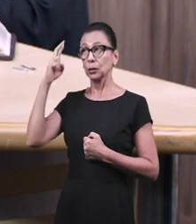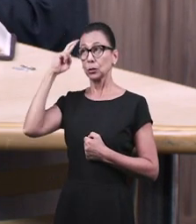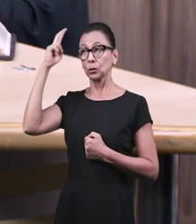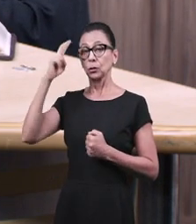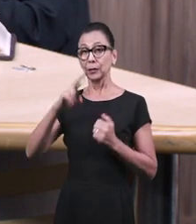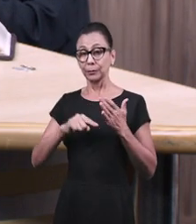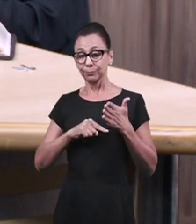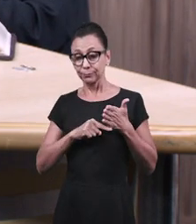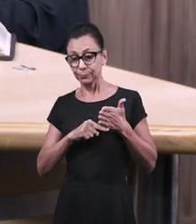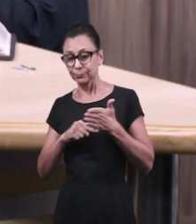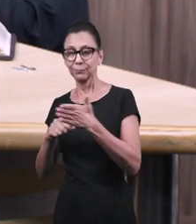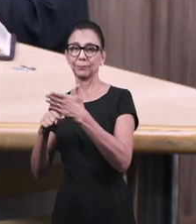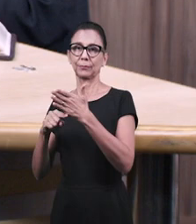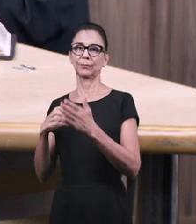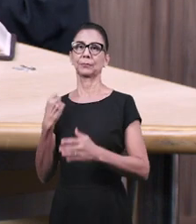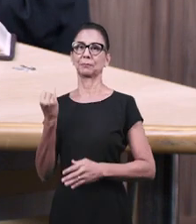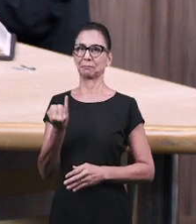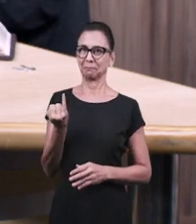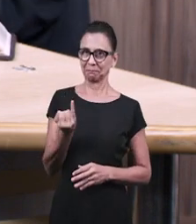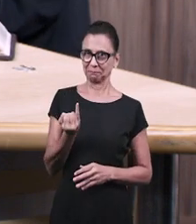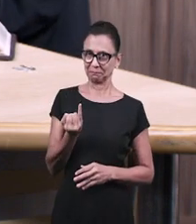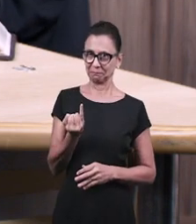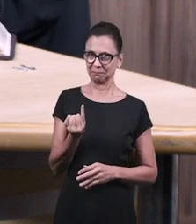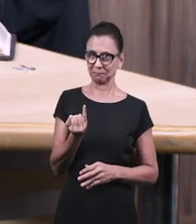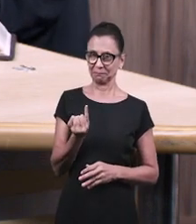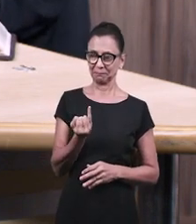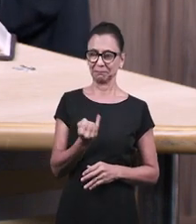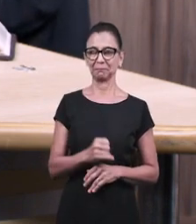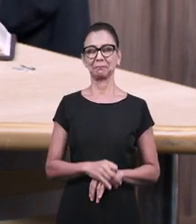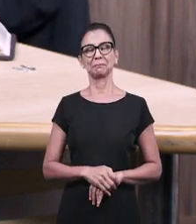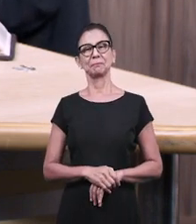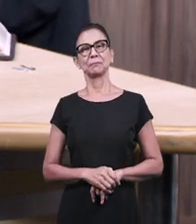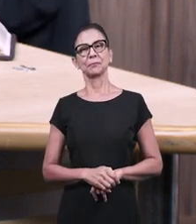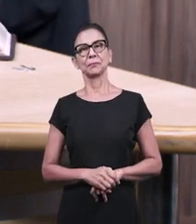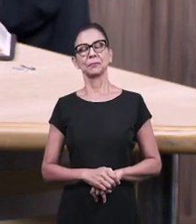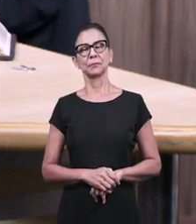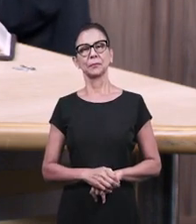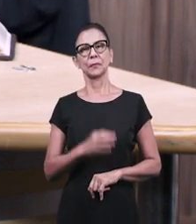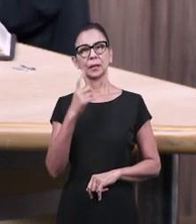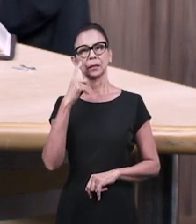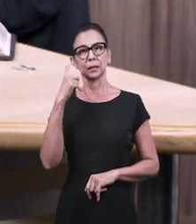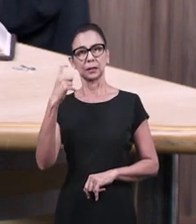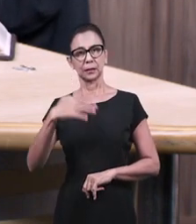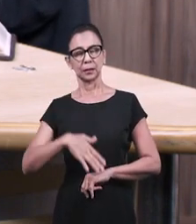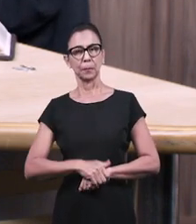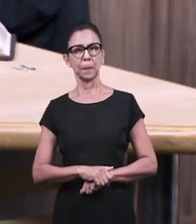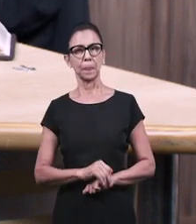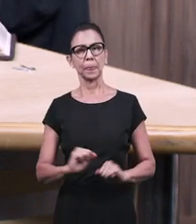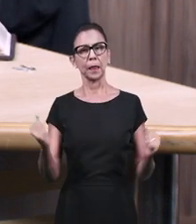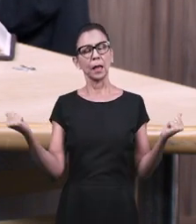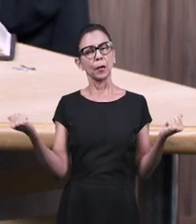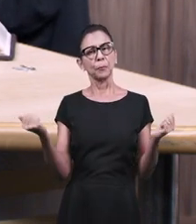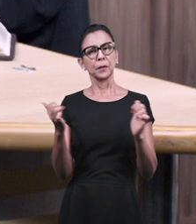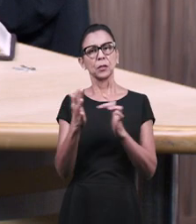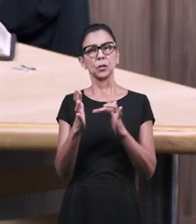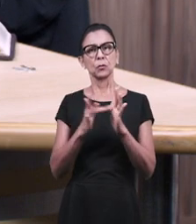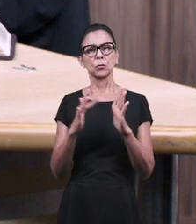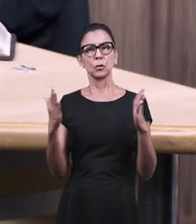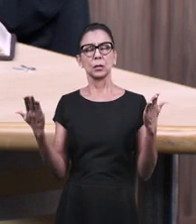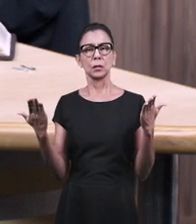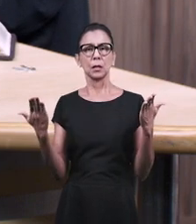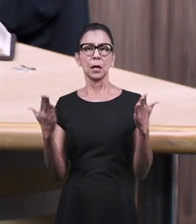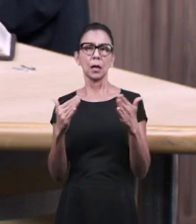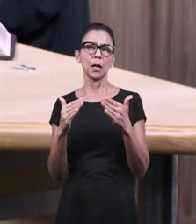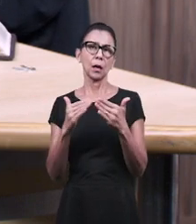dele. Então isso é muito importante. Interessante que o templo, Jesus passou a ser o templo, Jesus passou a ser a